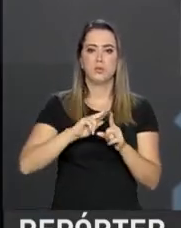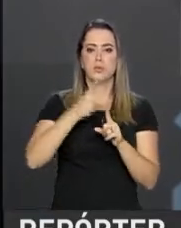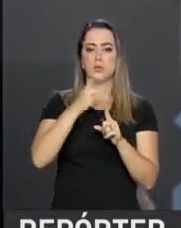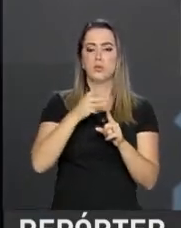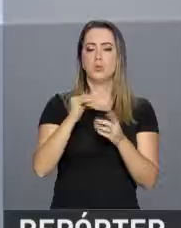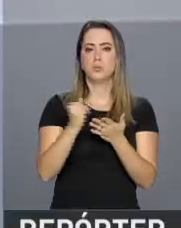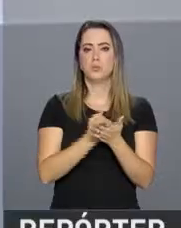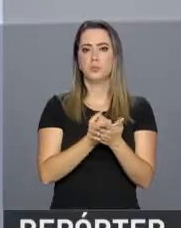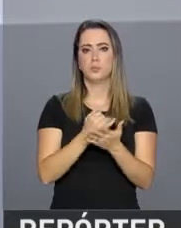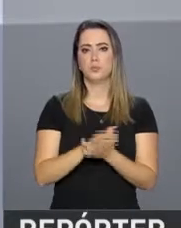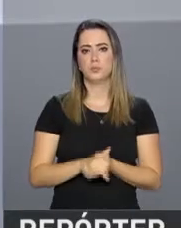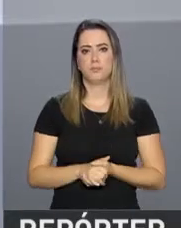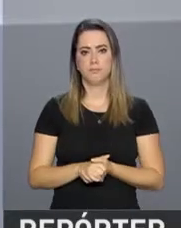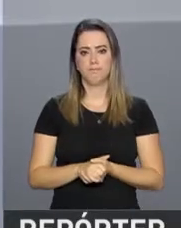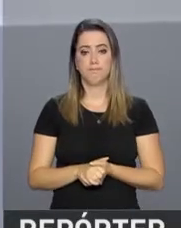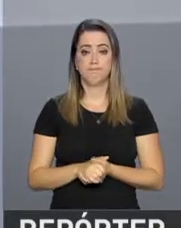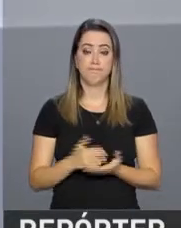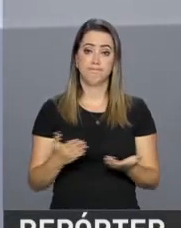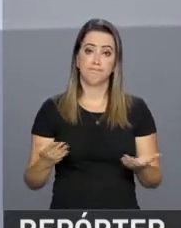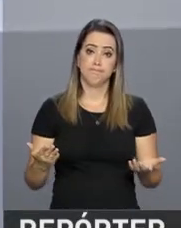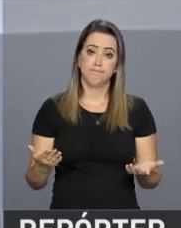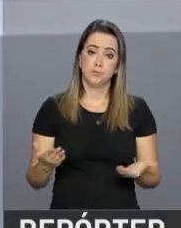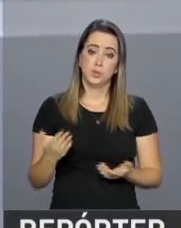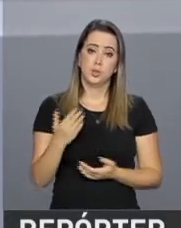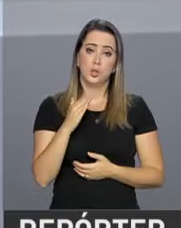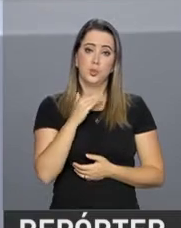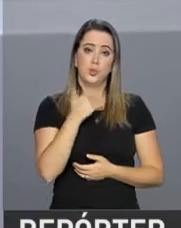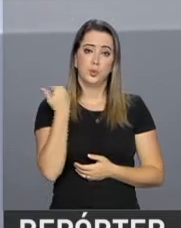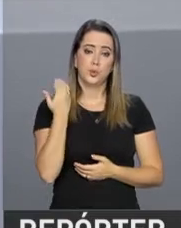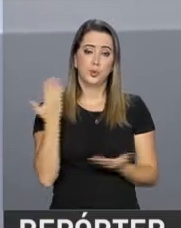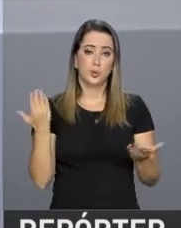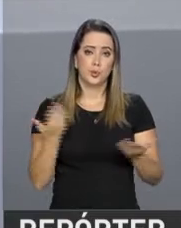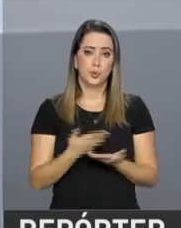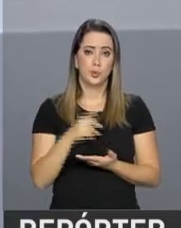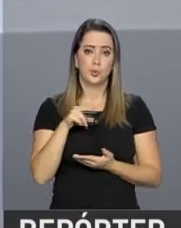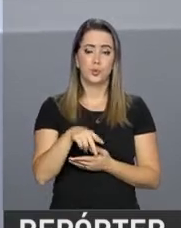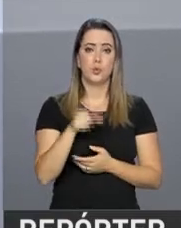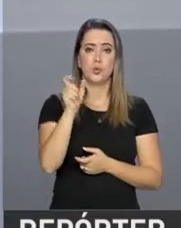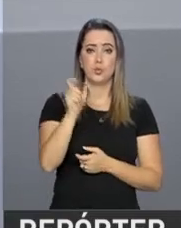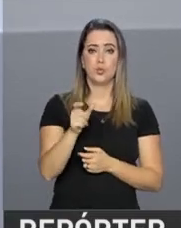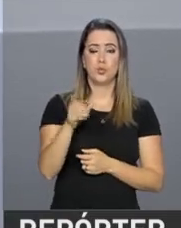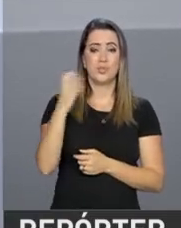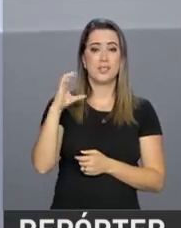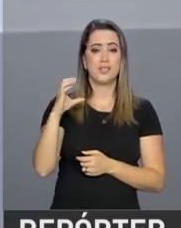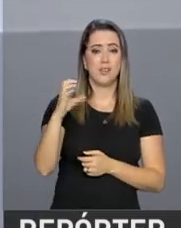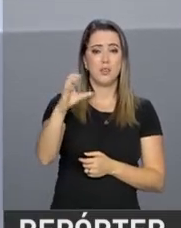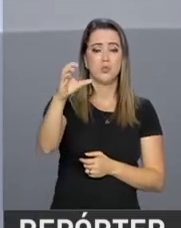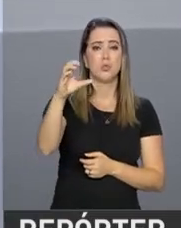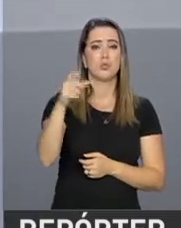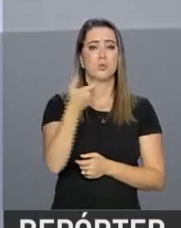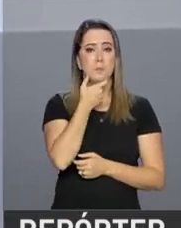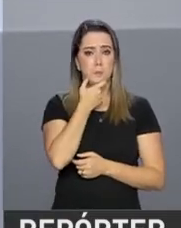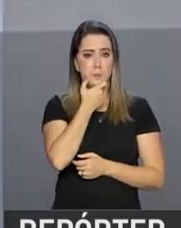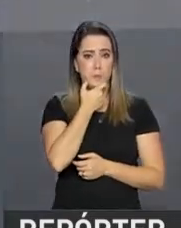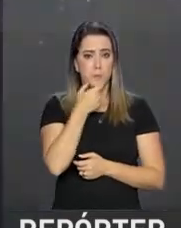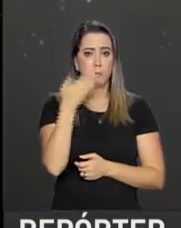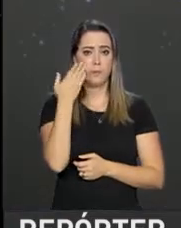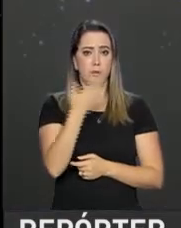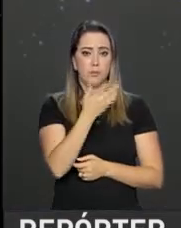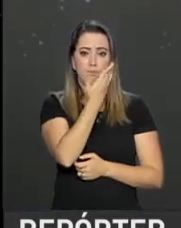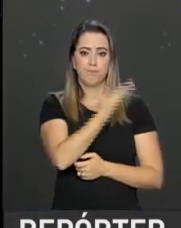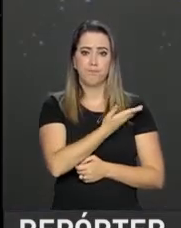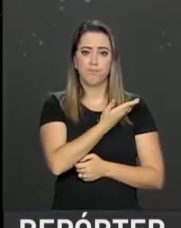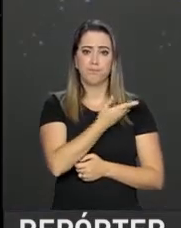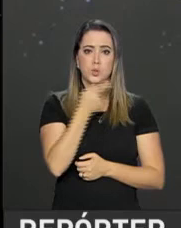americana e morreu nesta última madrugada o físico britânico stephen hawking pelas redes sociais o presidente